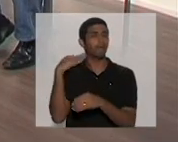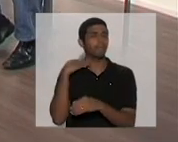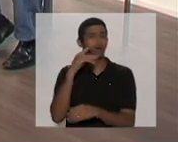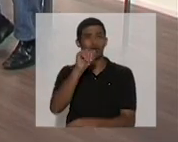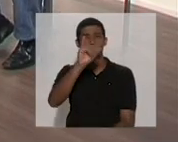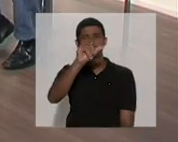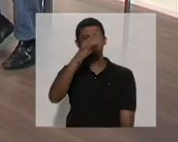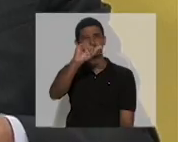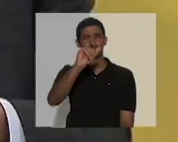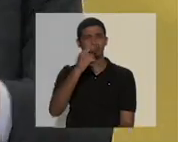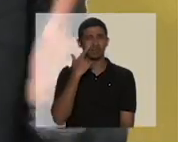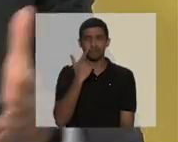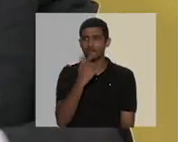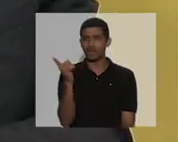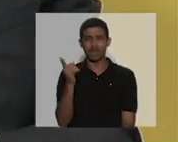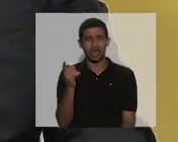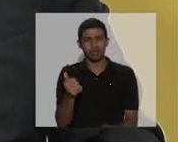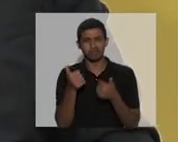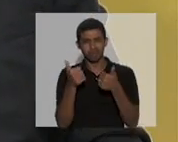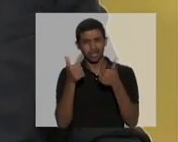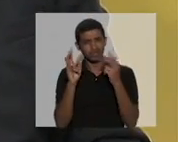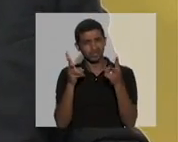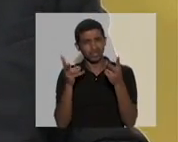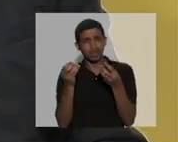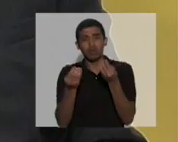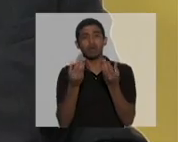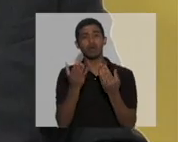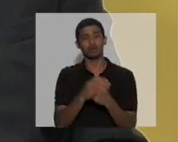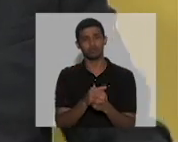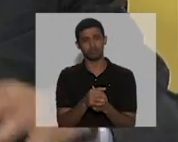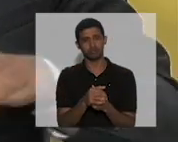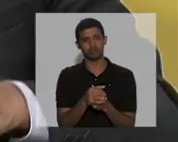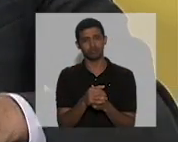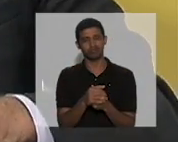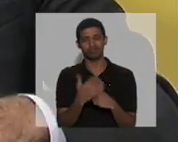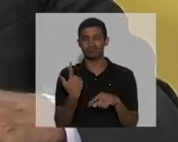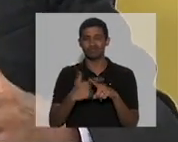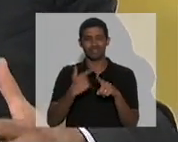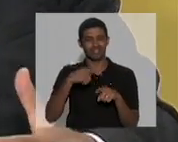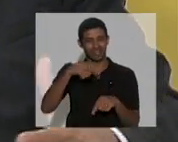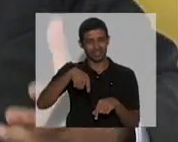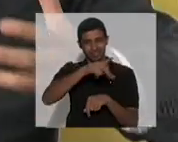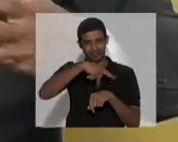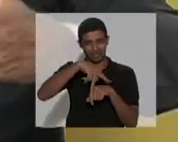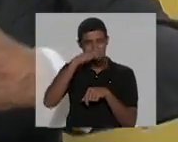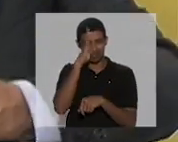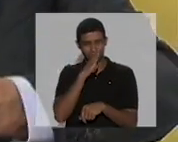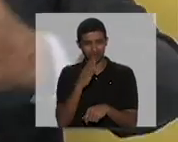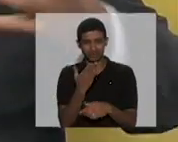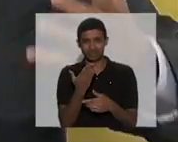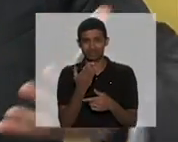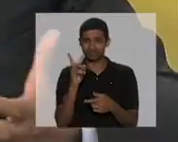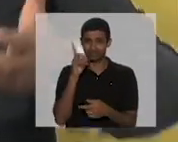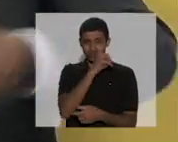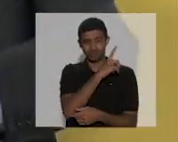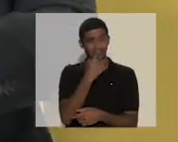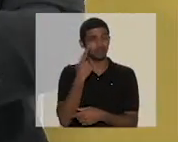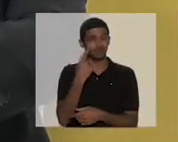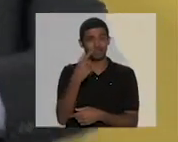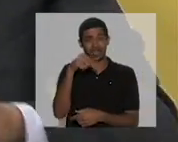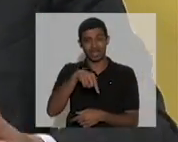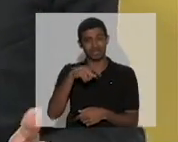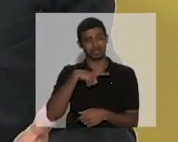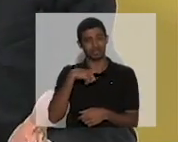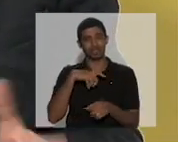mundo. Então, a imagem da Suíça não fica comprometida? Porque a grande questão é que existe um sistema que